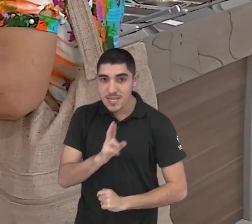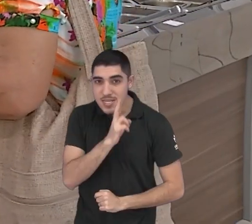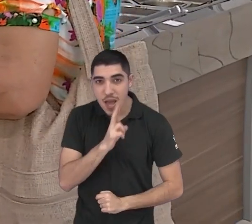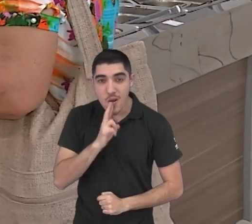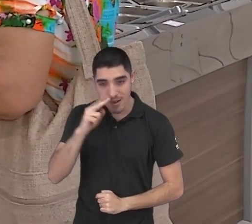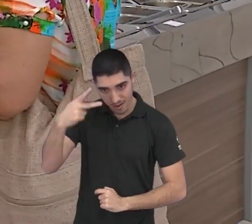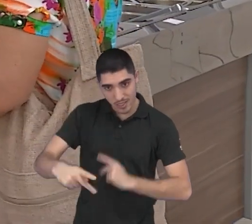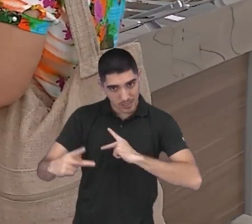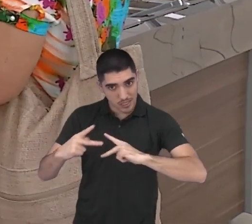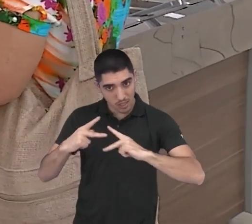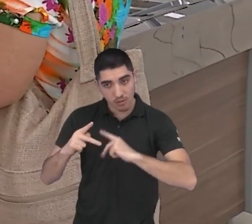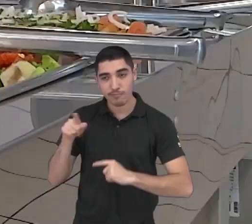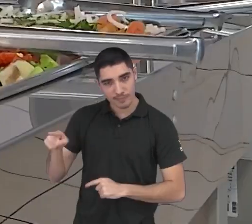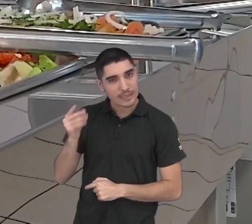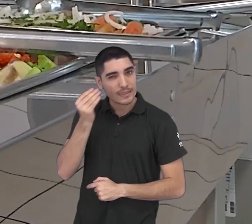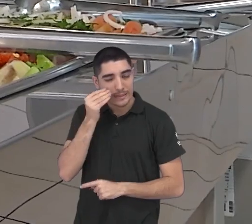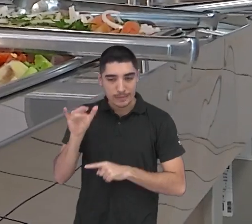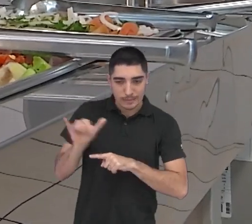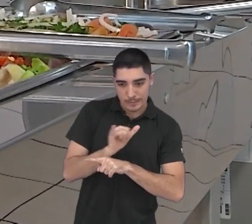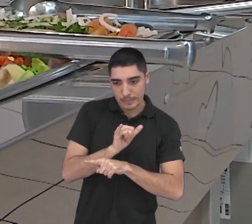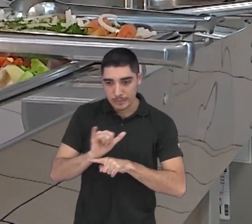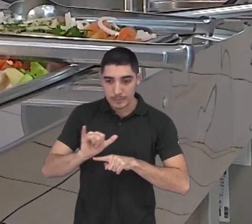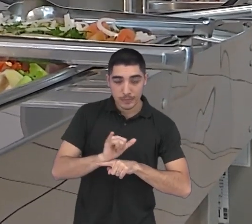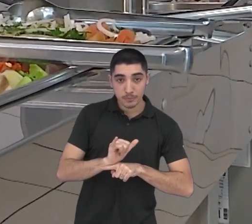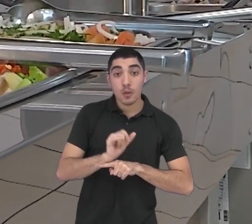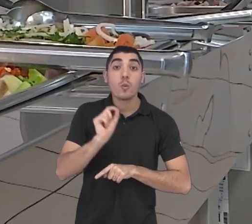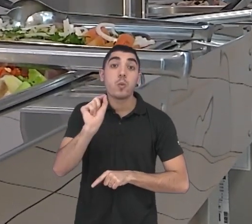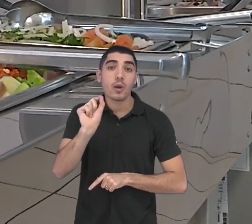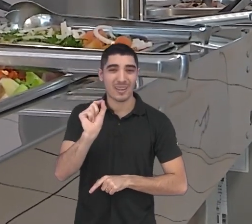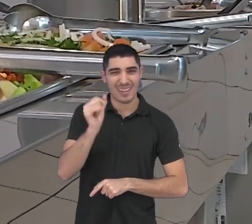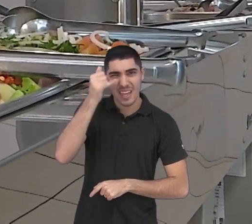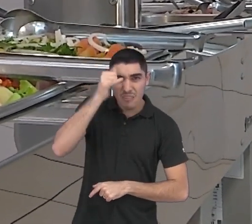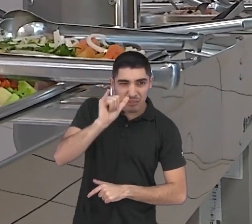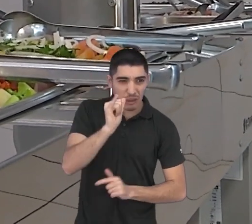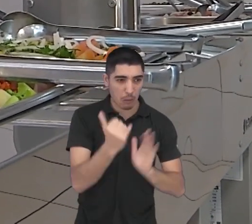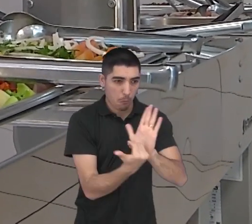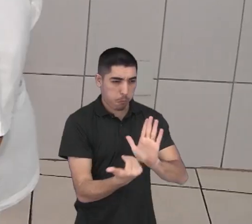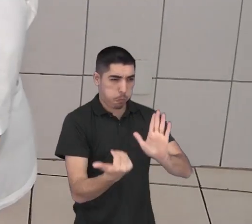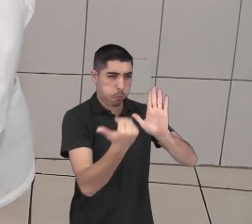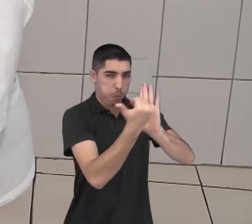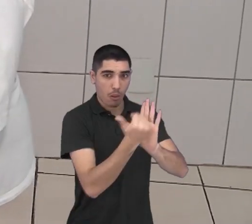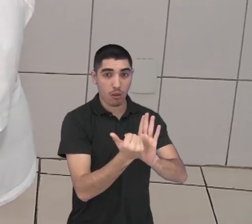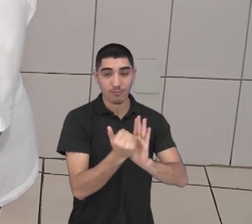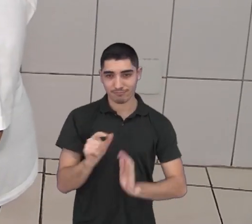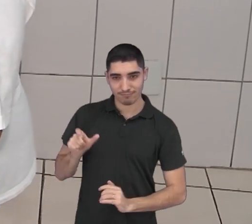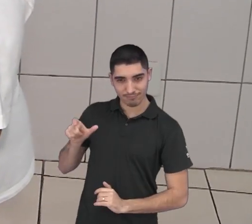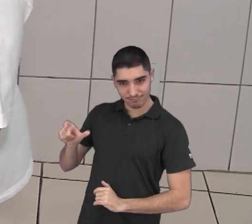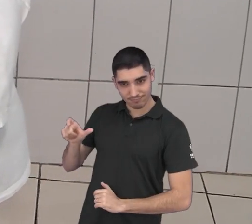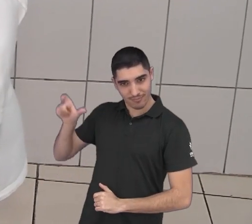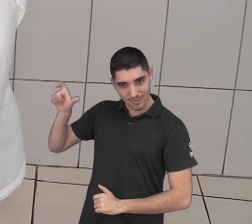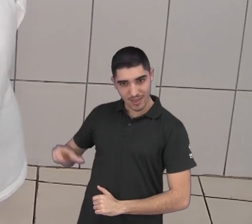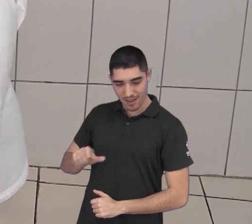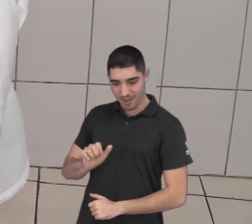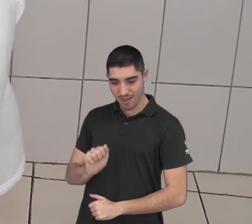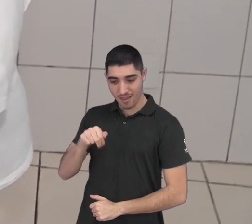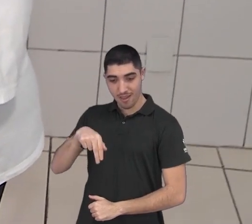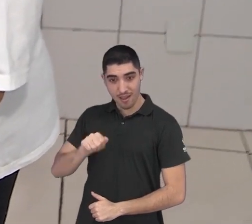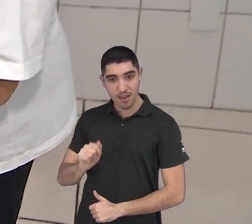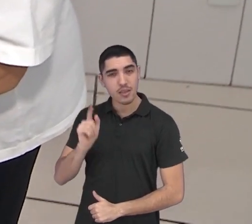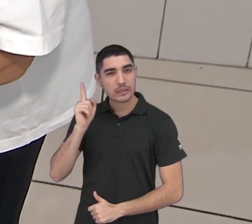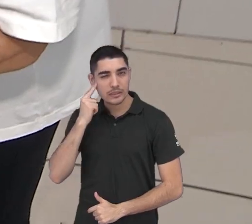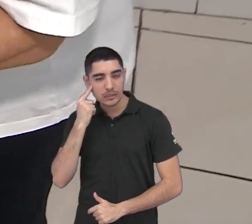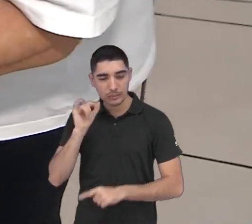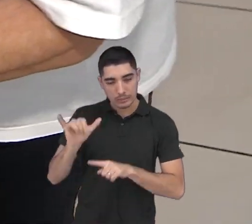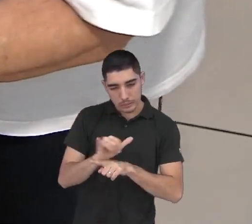este restaurante em São José. Para evitar repassar todos os aumentos aos clientes, a dona Ana planeja variações